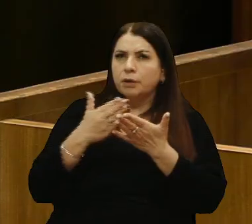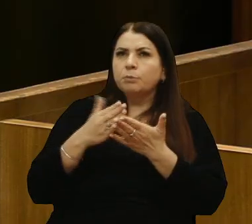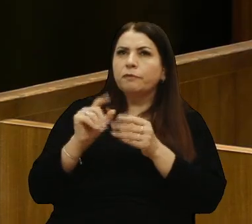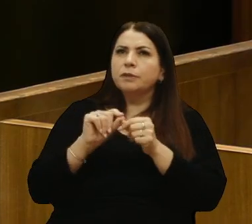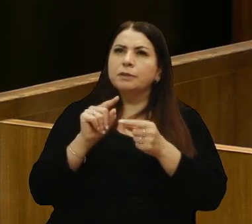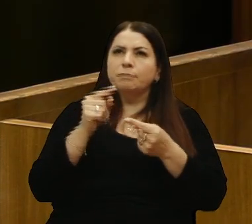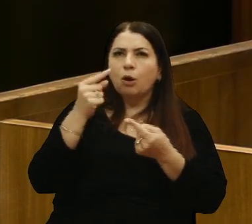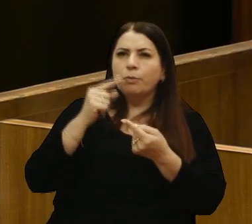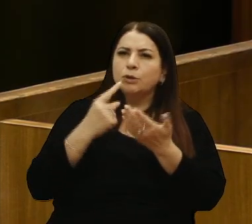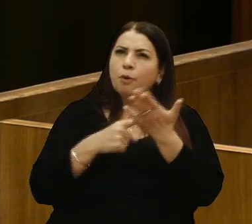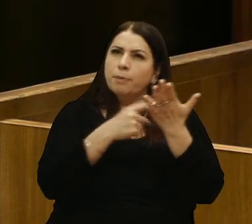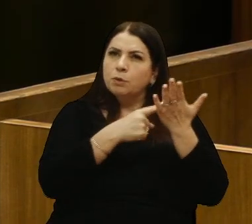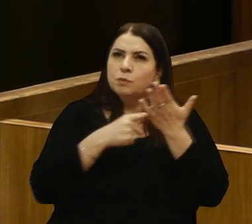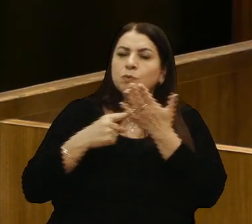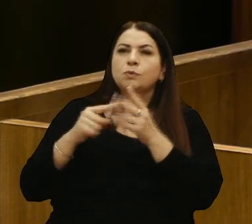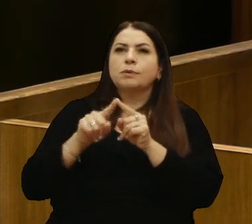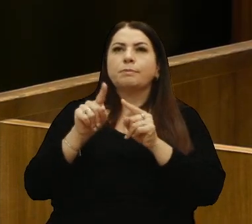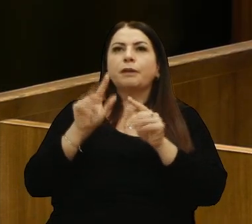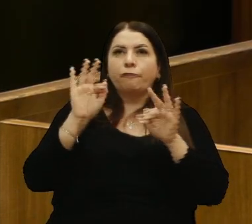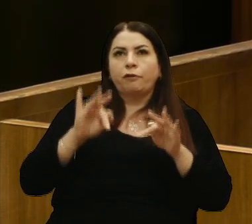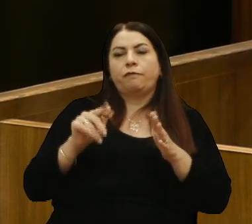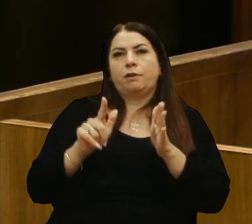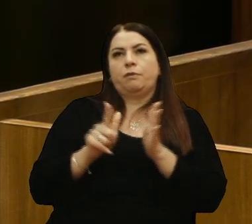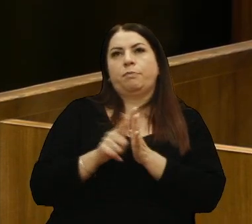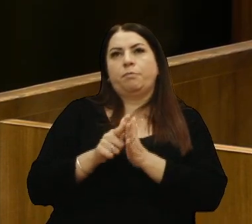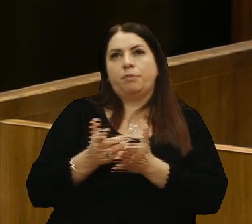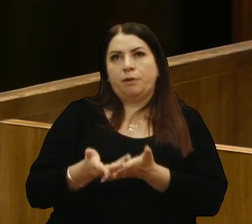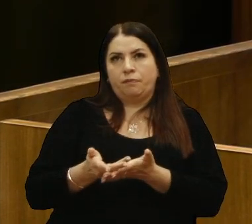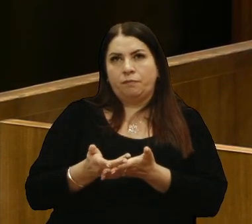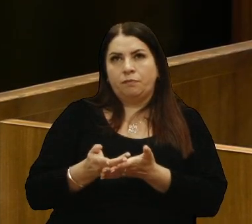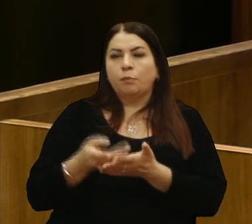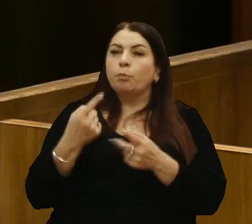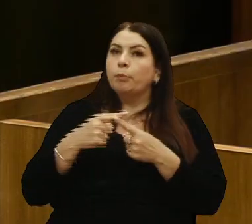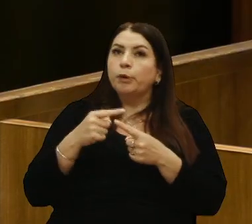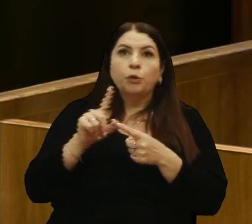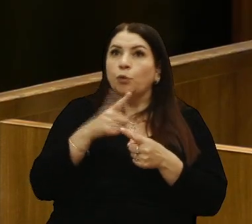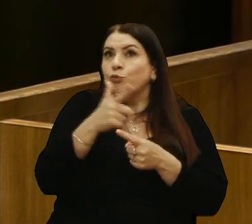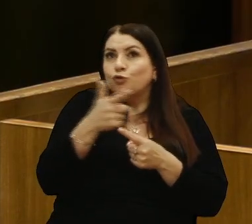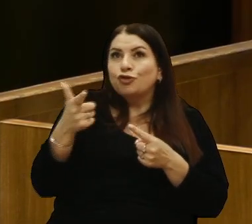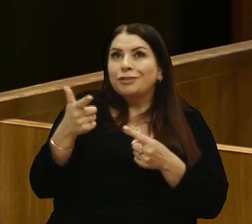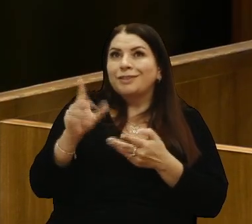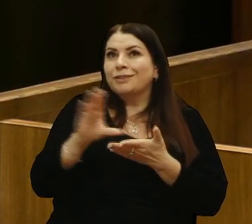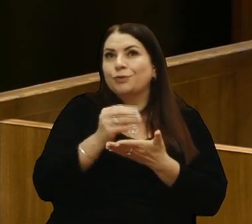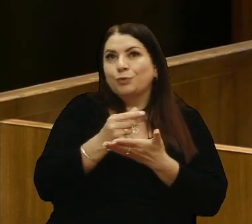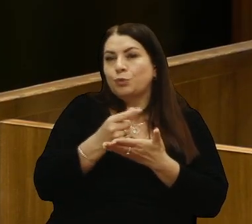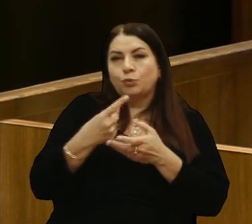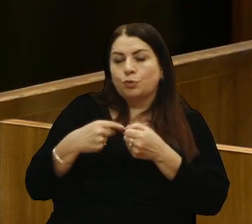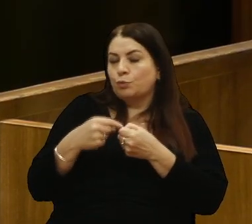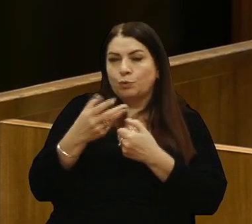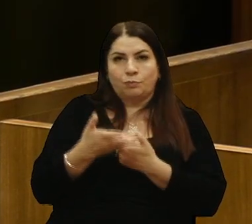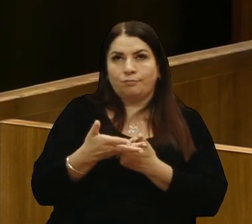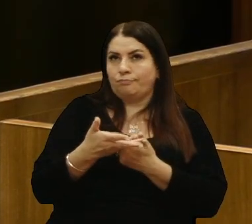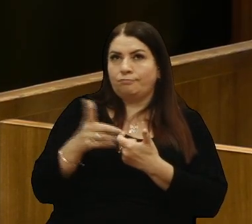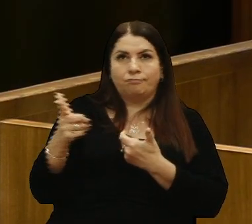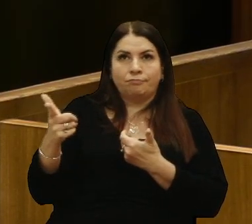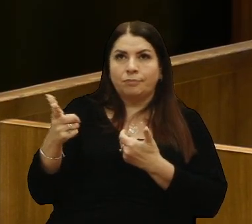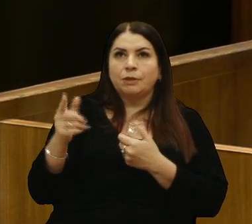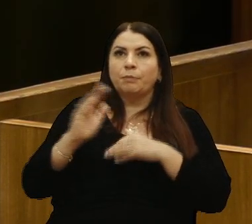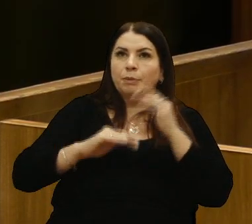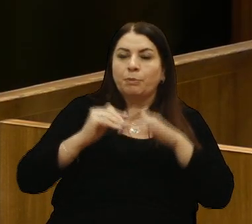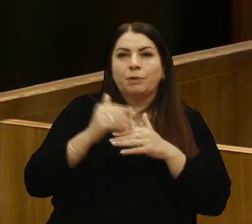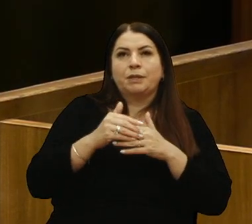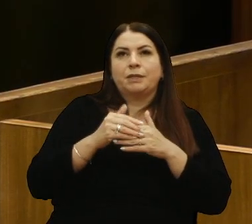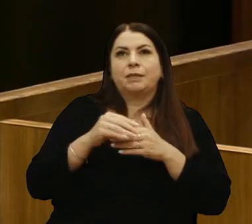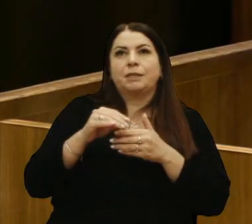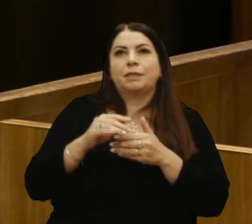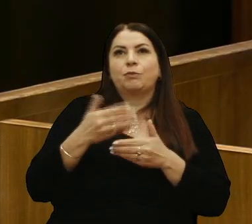alguns alinhamentos para que isso saia do papel. Porque até então nós não tínhamos recurso, o município não tinha recurso para aplicar nesse